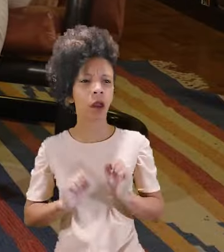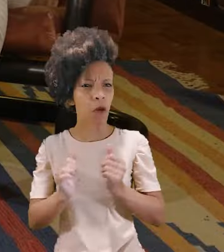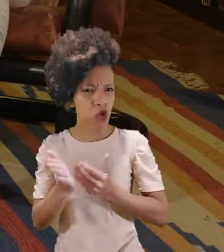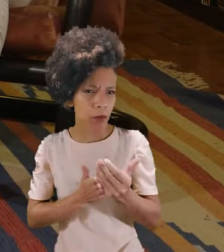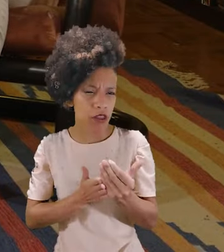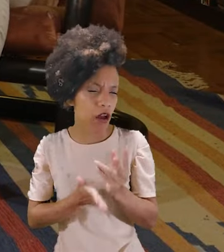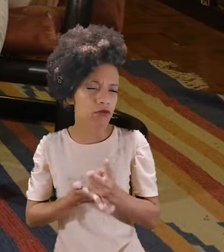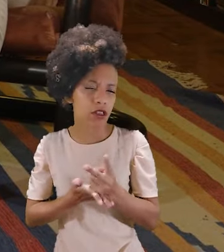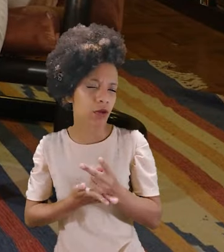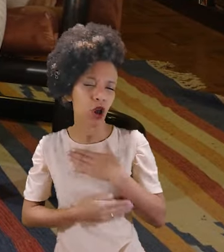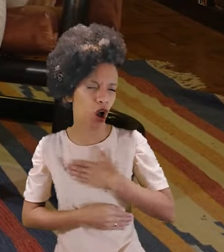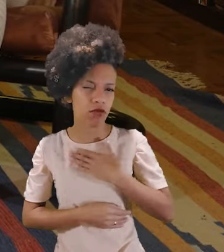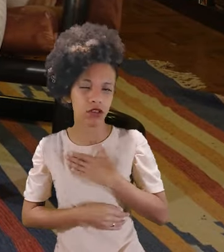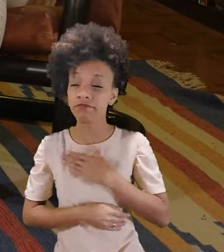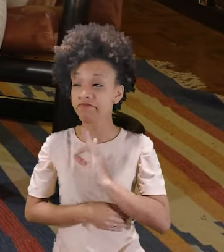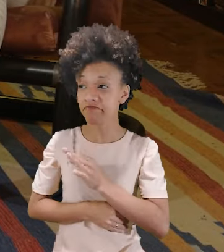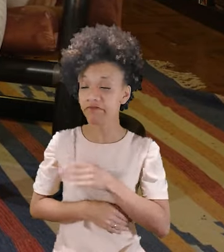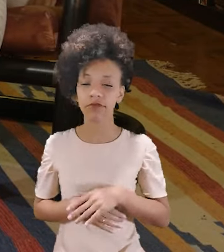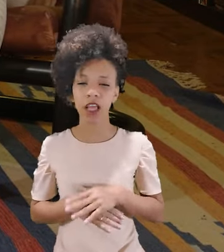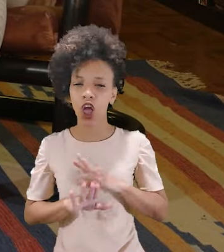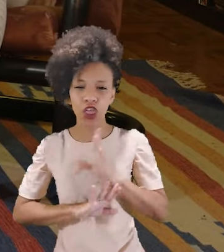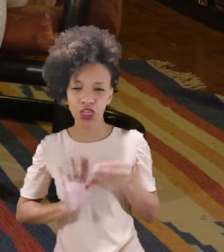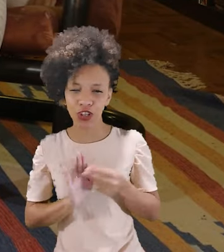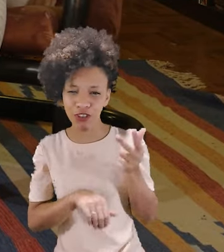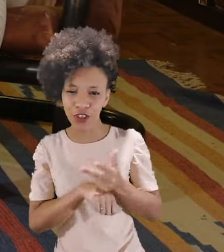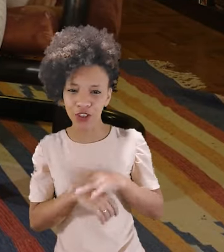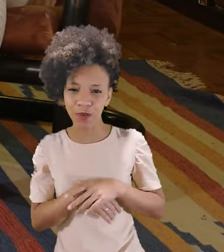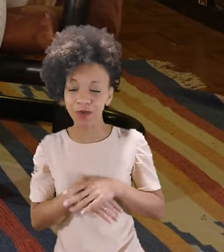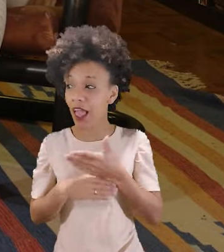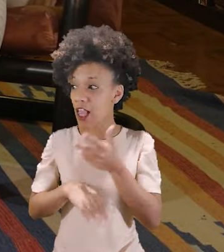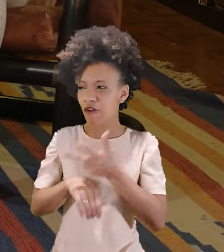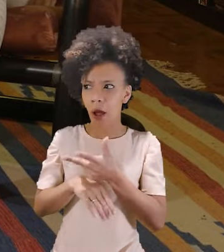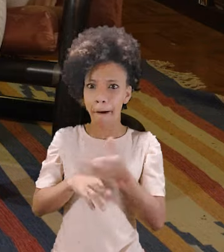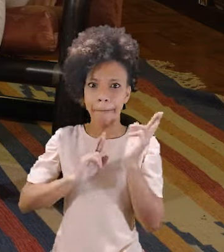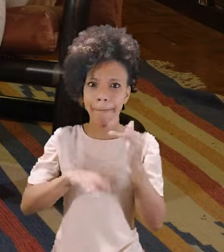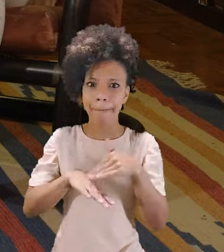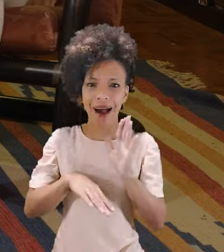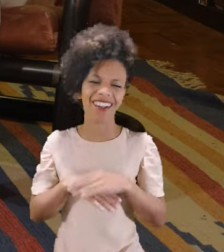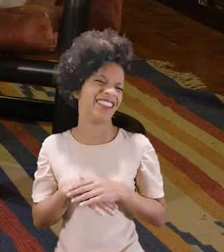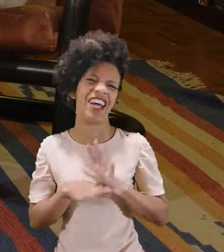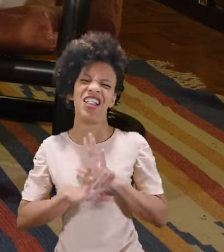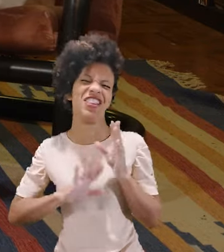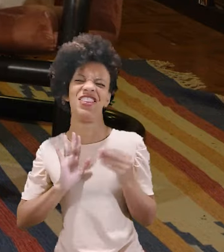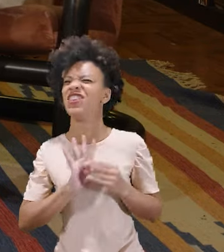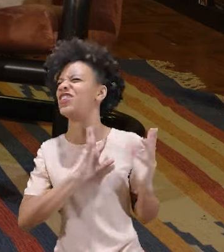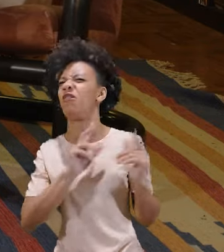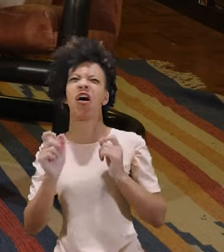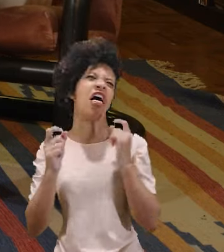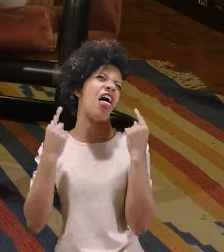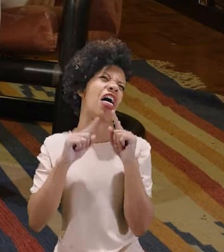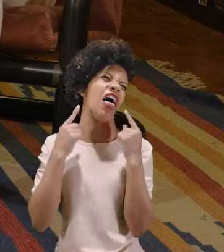posso começar da forma que eu sempre quis começar com certeza que eu começo em todos com certeza esse é um dos mais esperados Eu falei alguma coisa galera